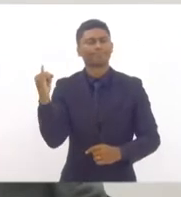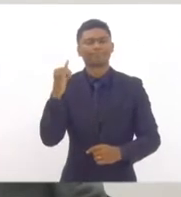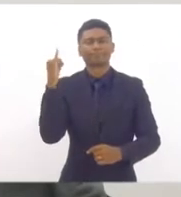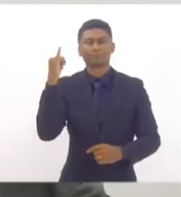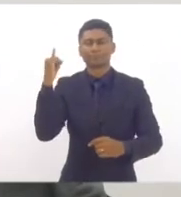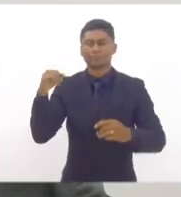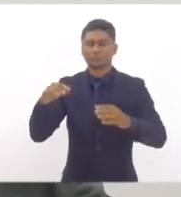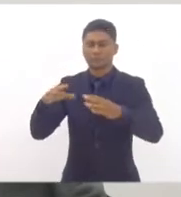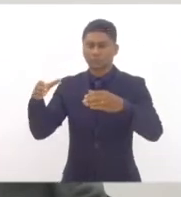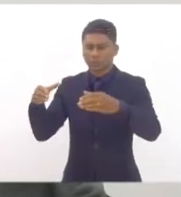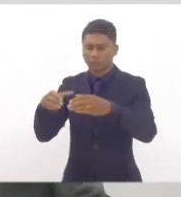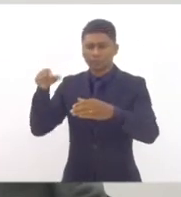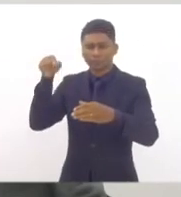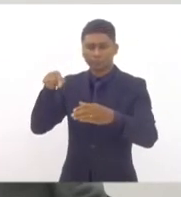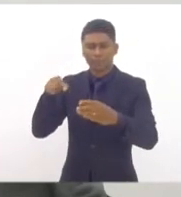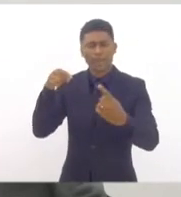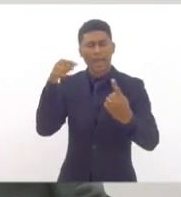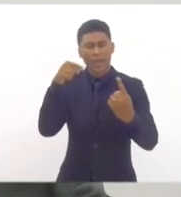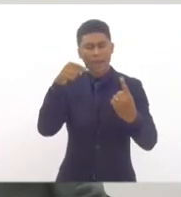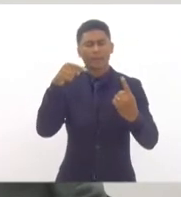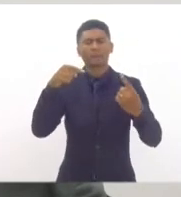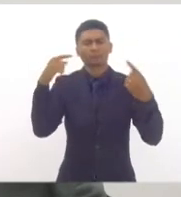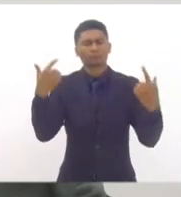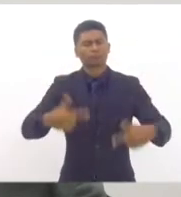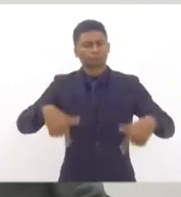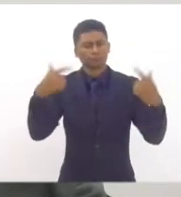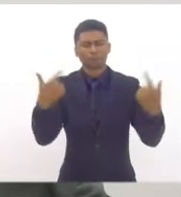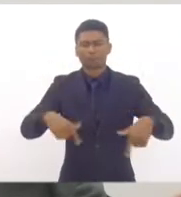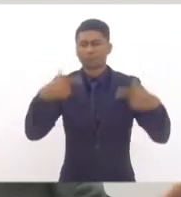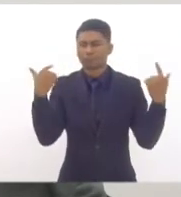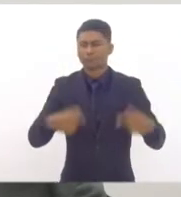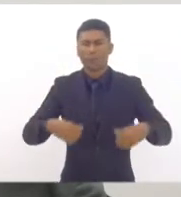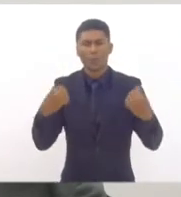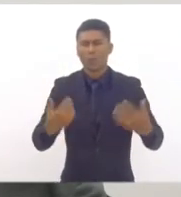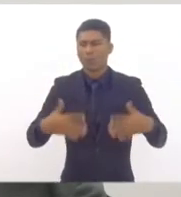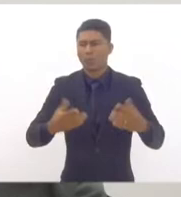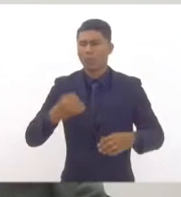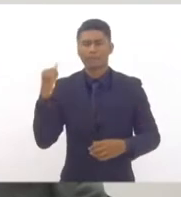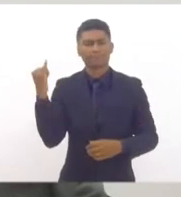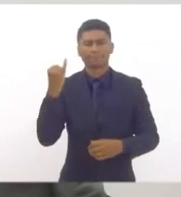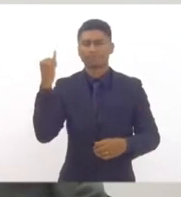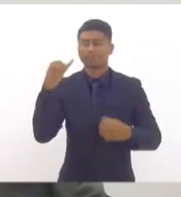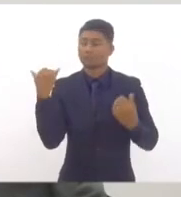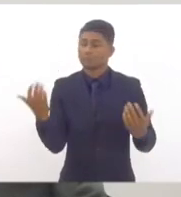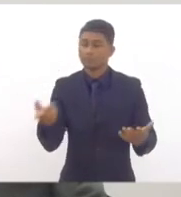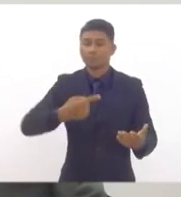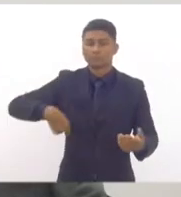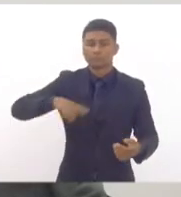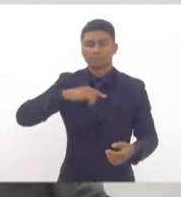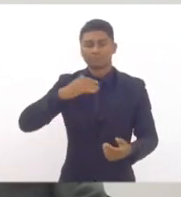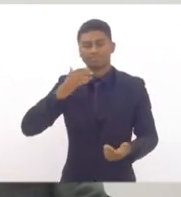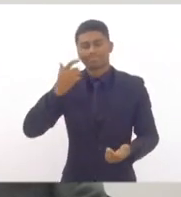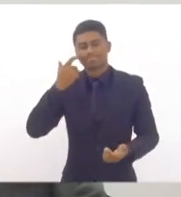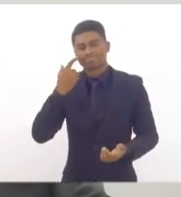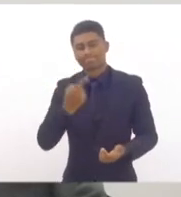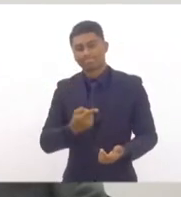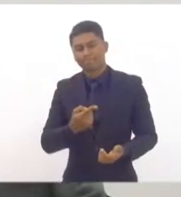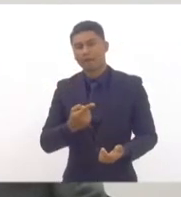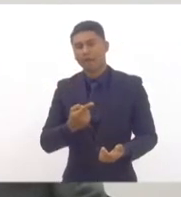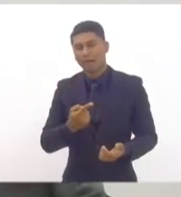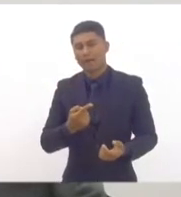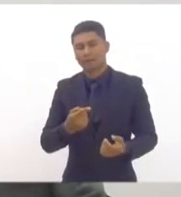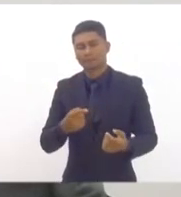do mecanismo, desenvolveu um trabalho de muito destaque, e, portanto, entendemos que, pela continuidade do